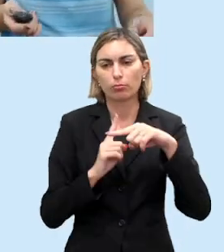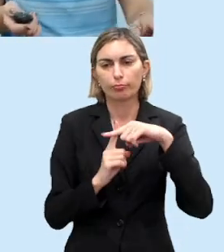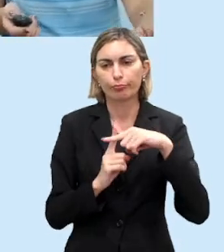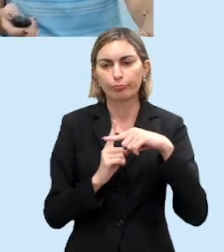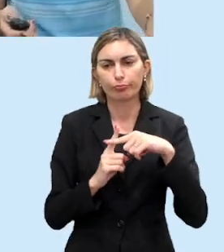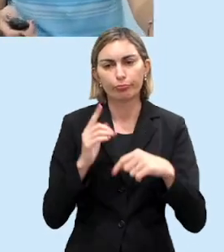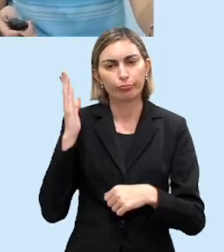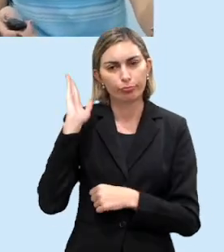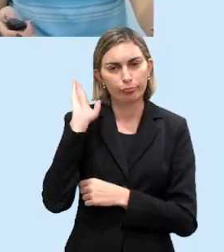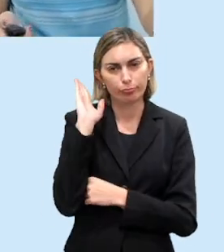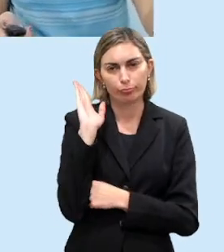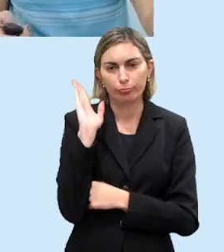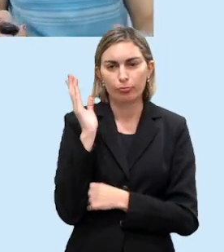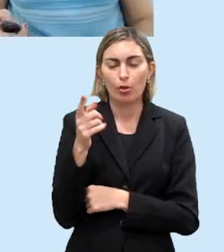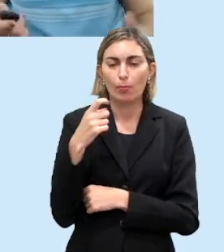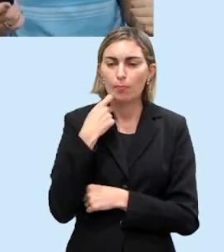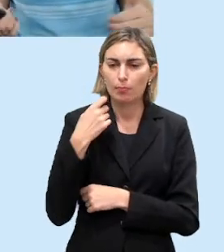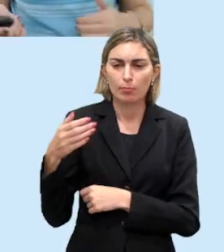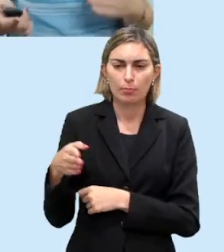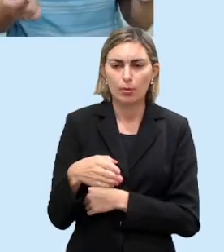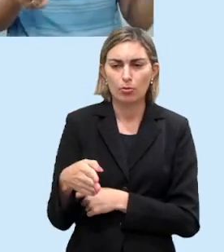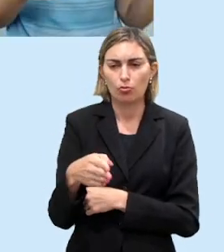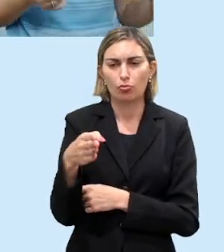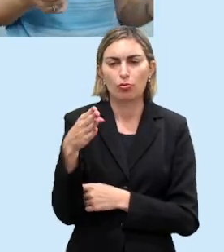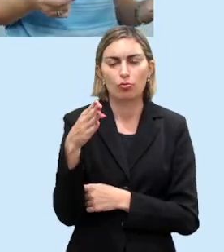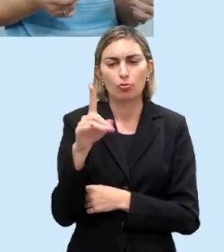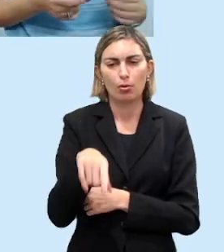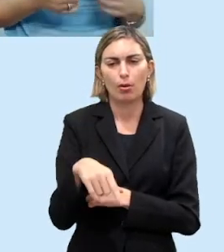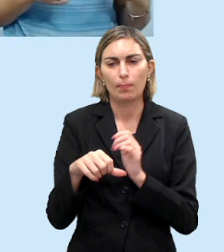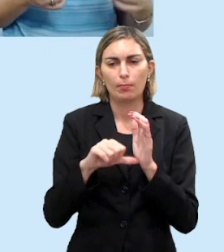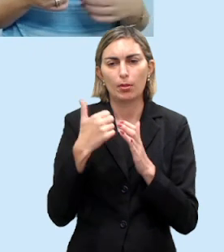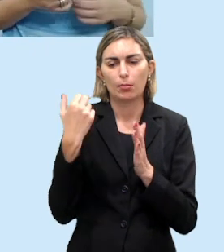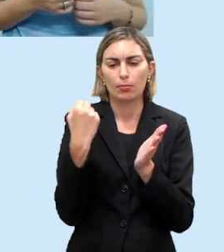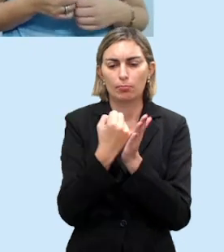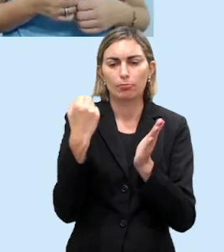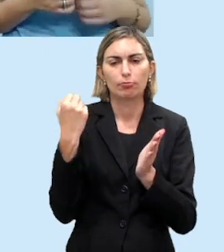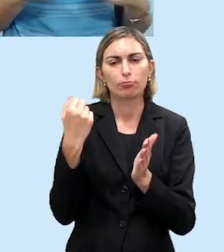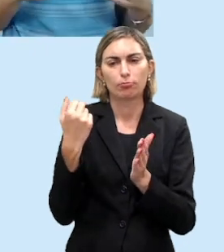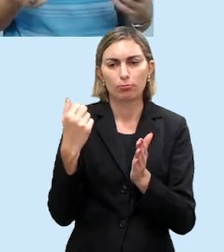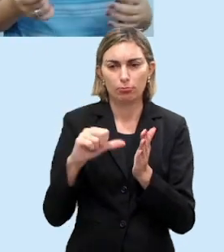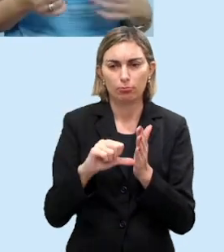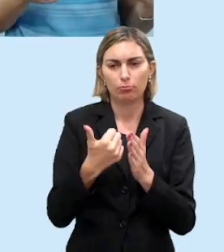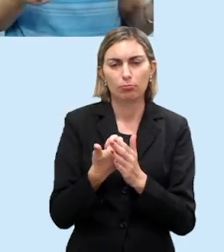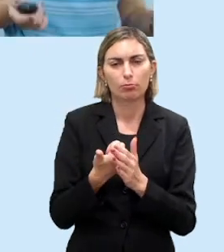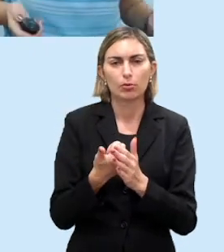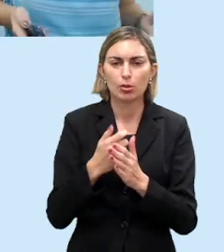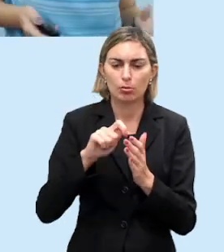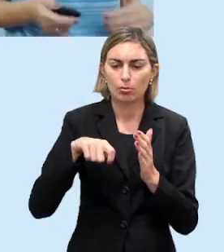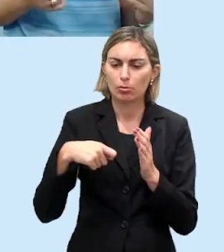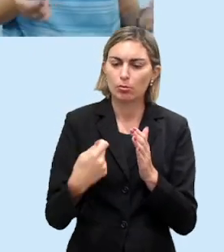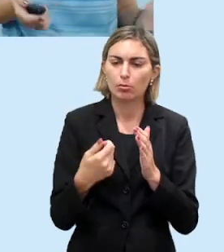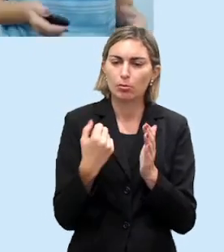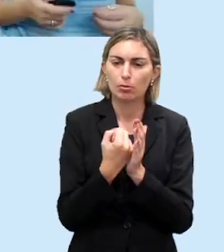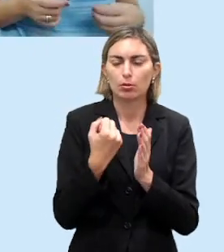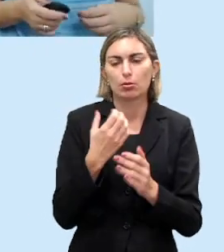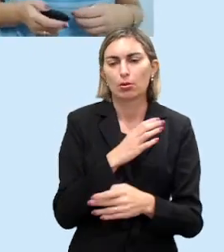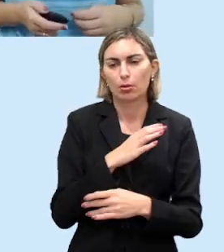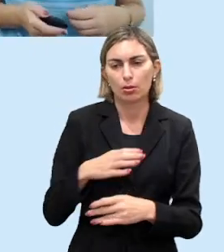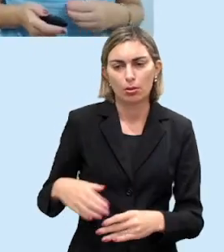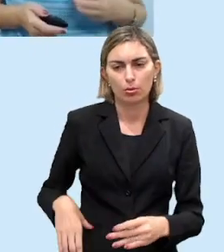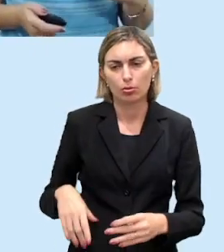não é? O peixe, ele é um dos primeiros signos, não é? Um dos primeiros símbolos